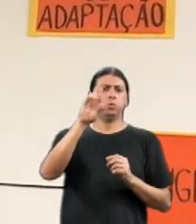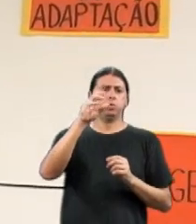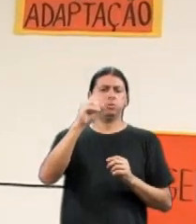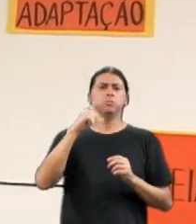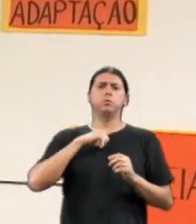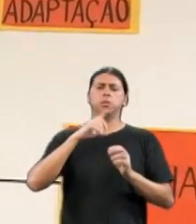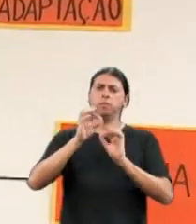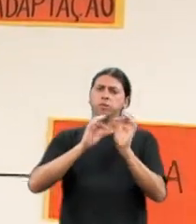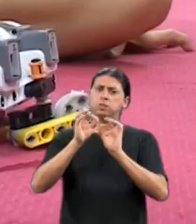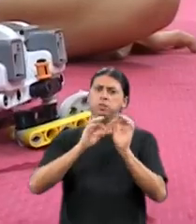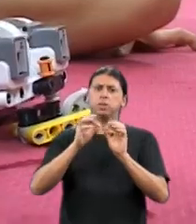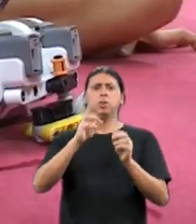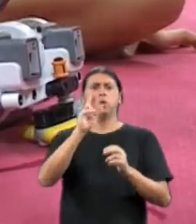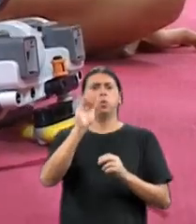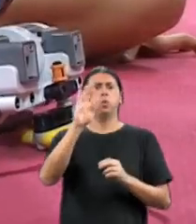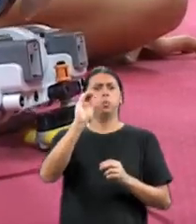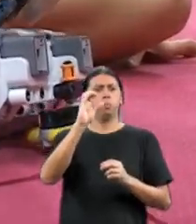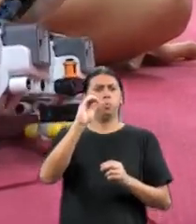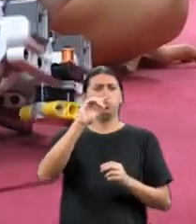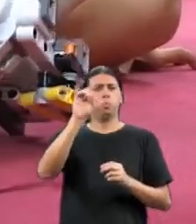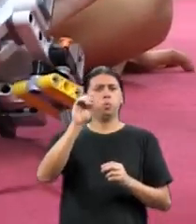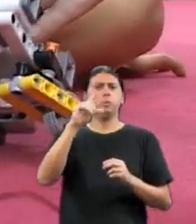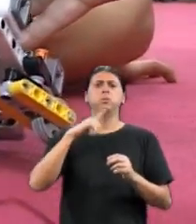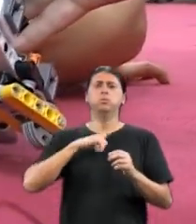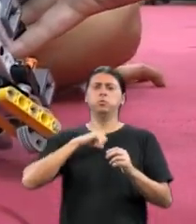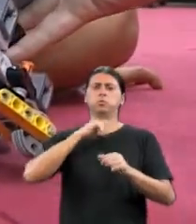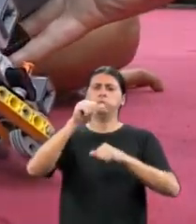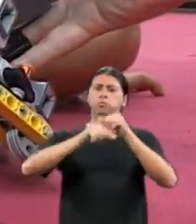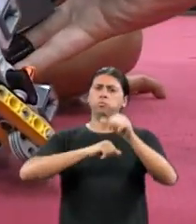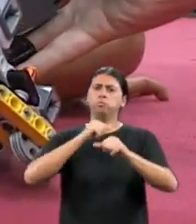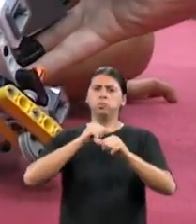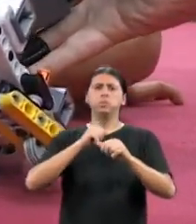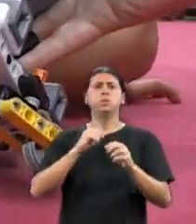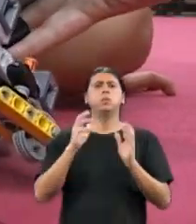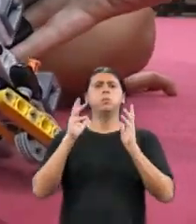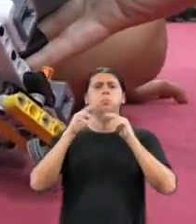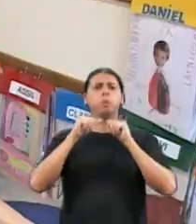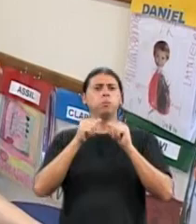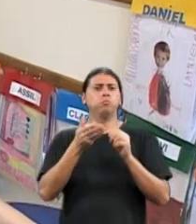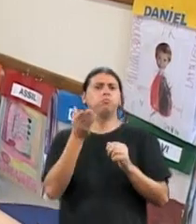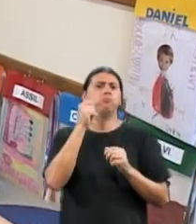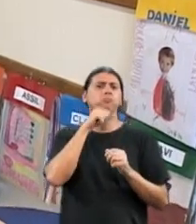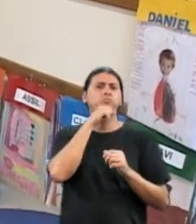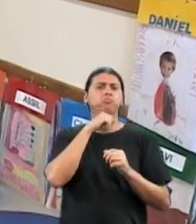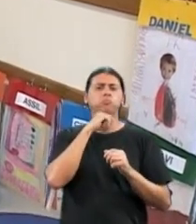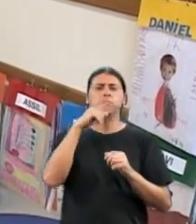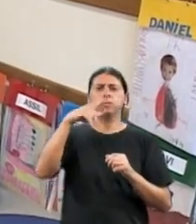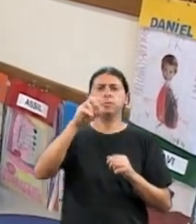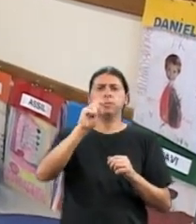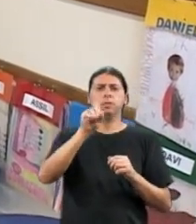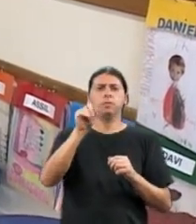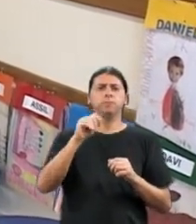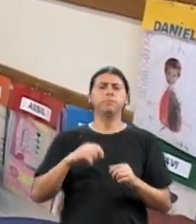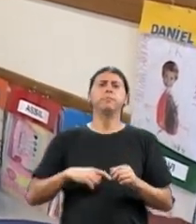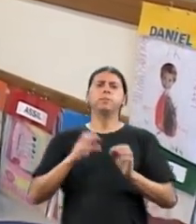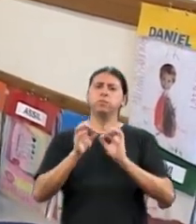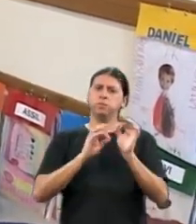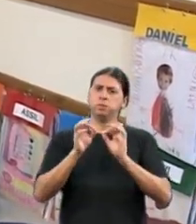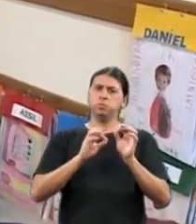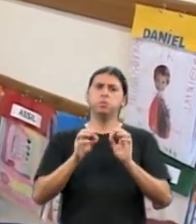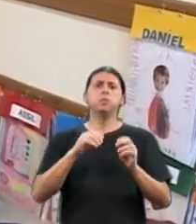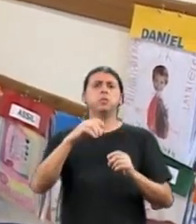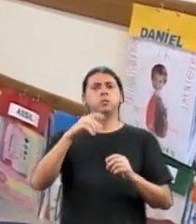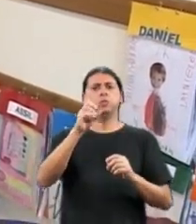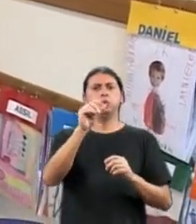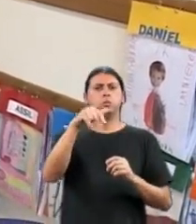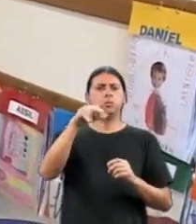um robô que andasse e depois se transformasse no animal pré-histórico. Nós fizemos o projeto sobre os dinossauros,